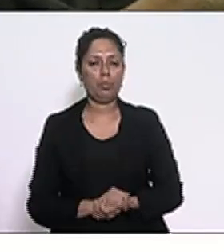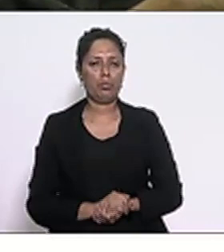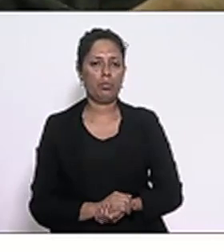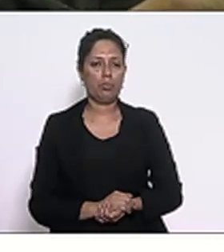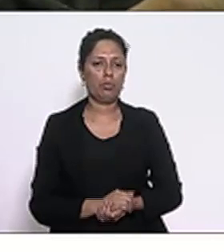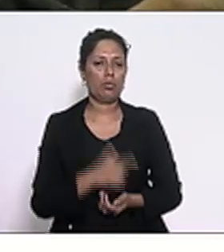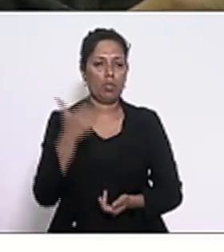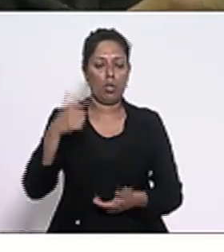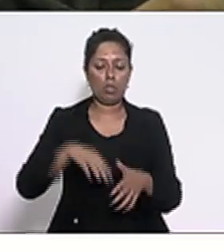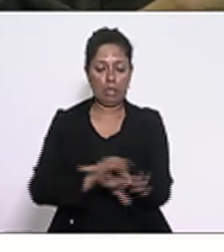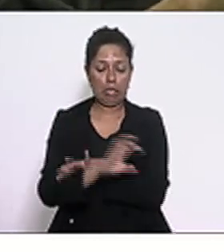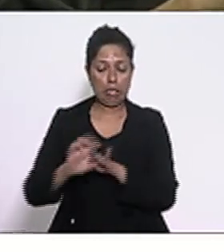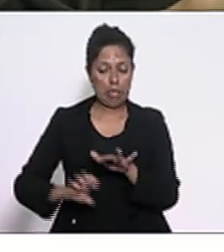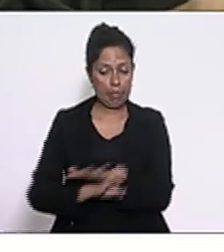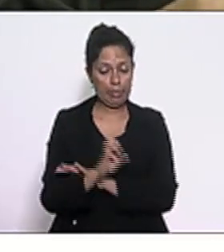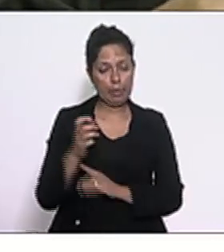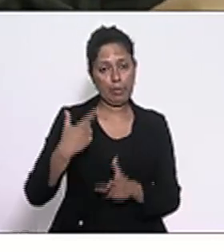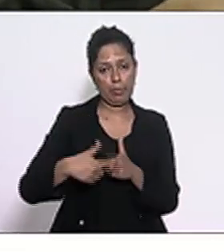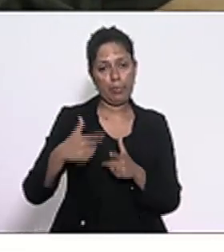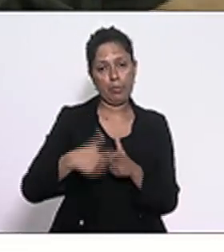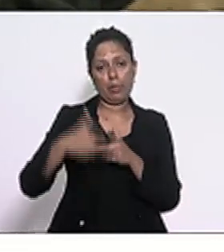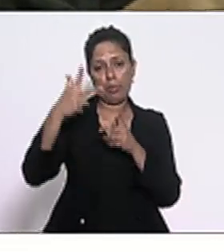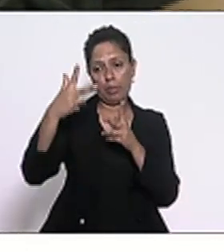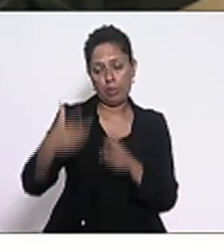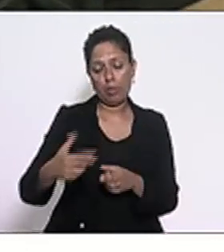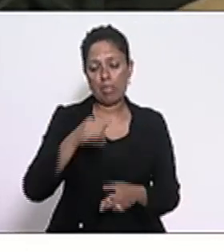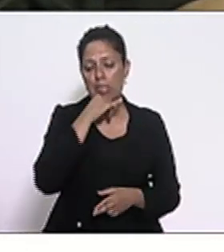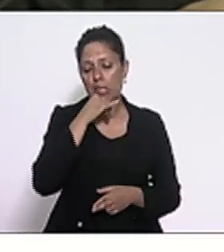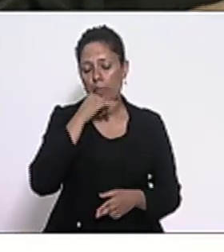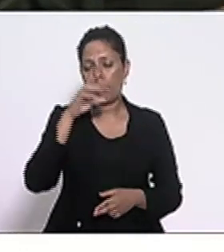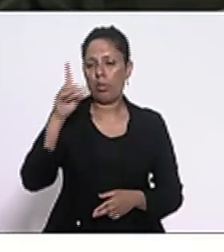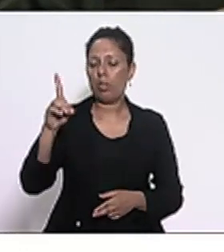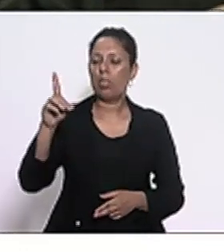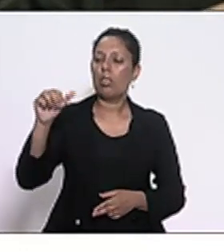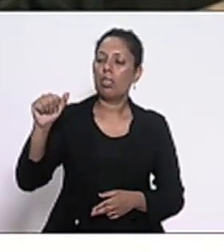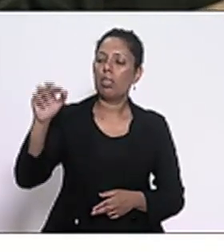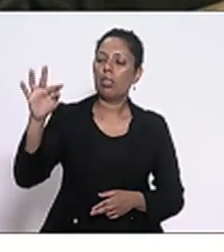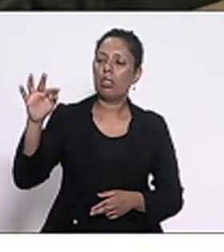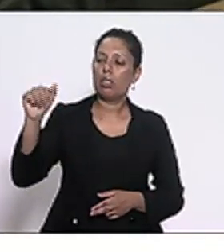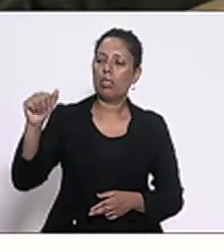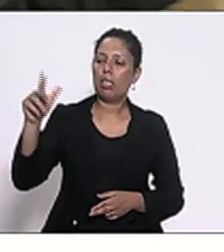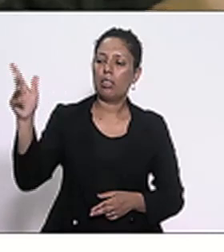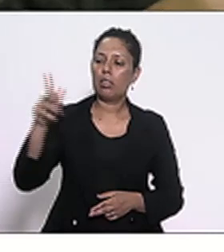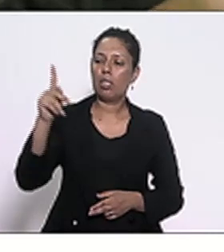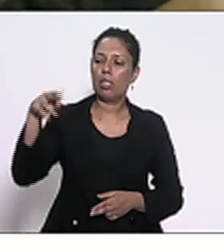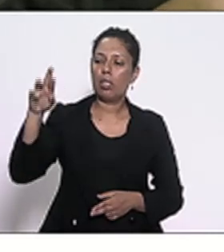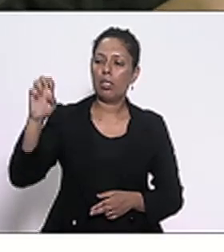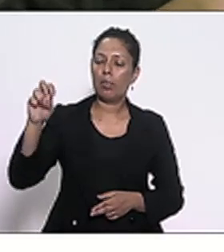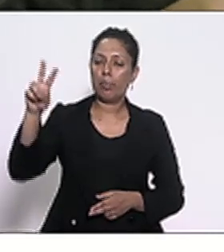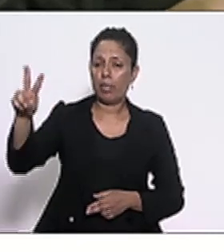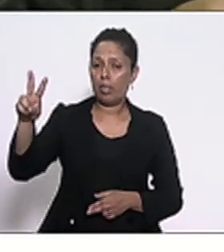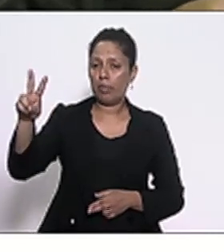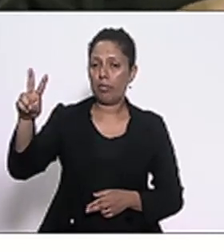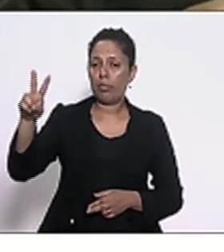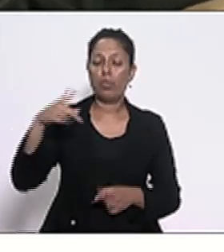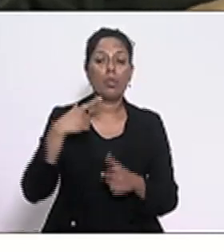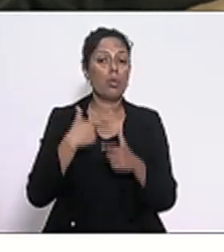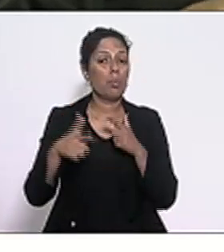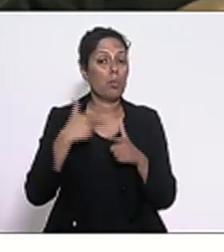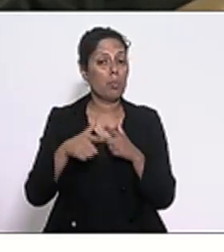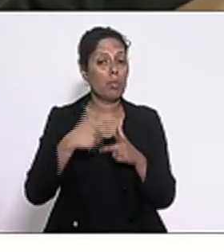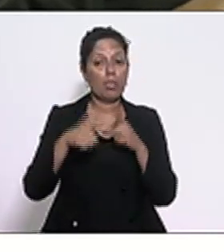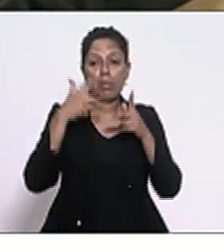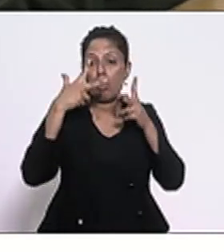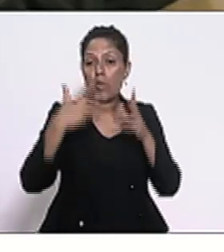Outras empresas já passaram por esse problema. A Dataprev, por exemplo, foi fazer a renovação